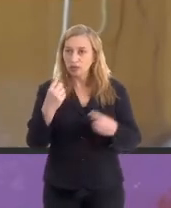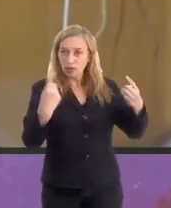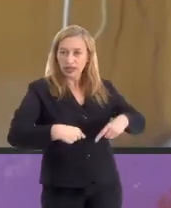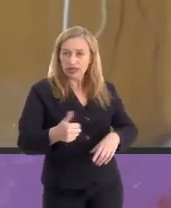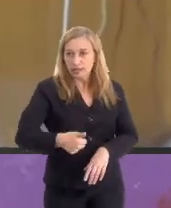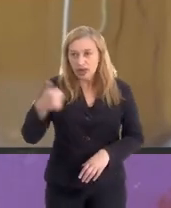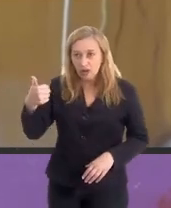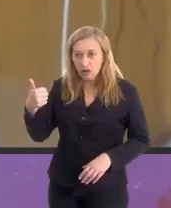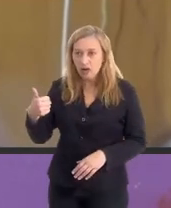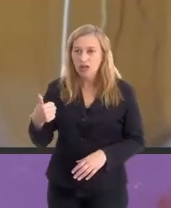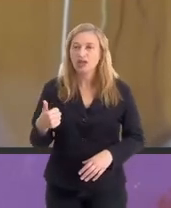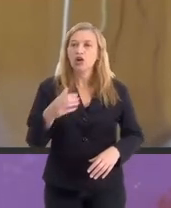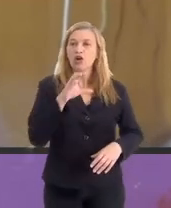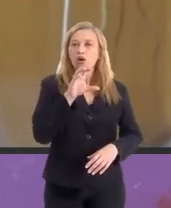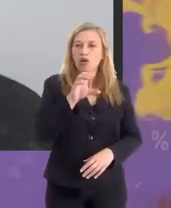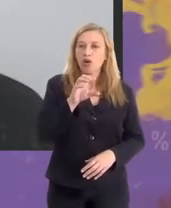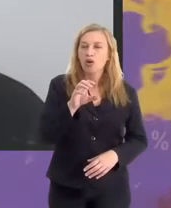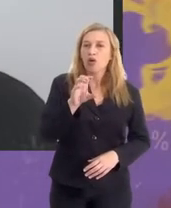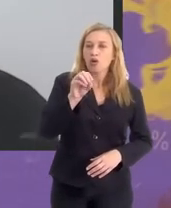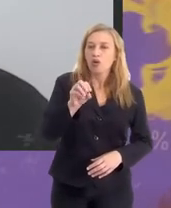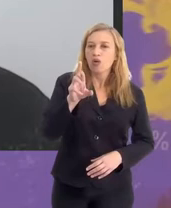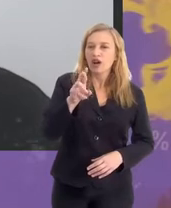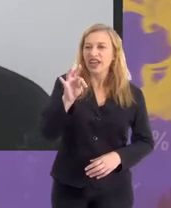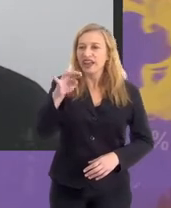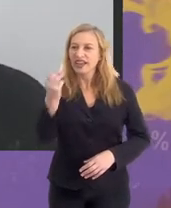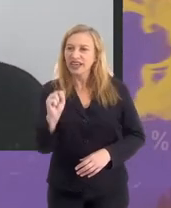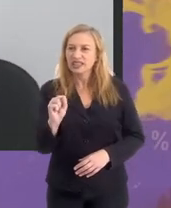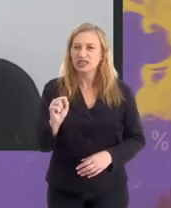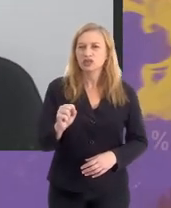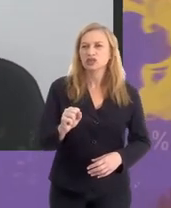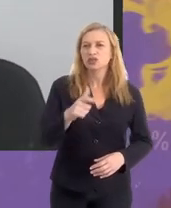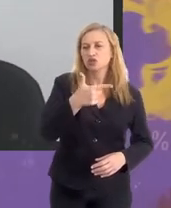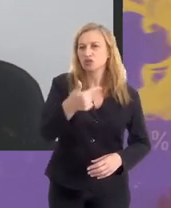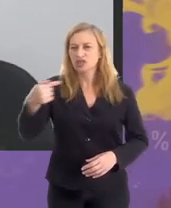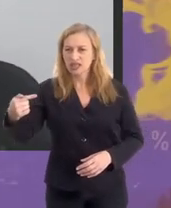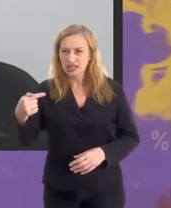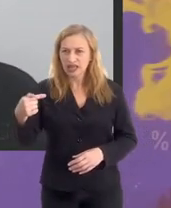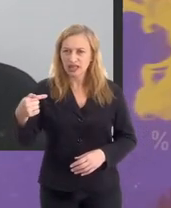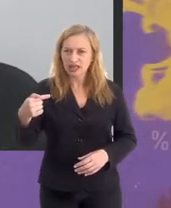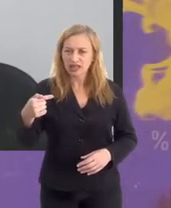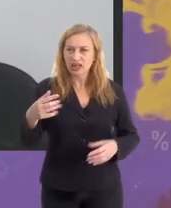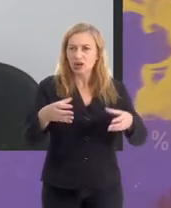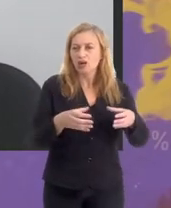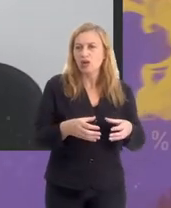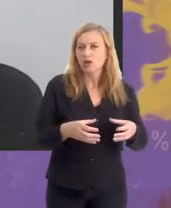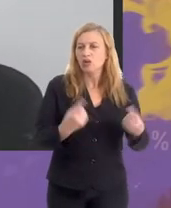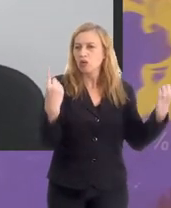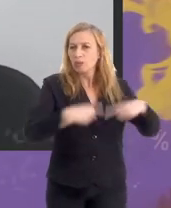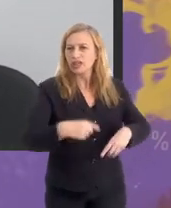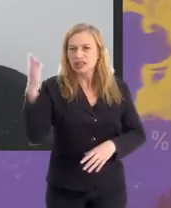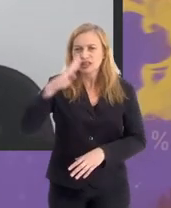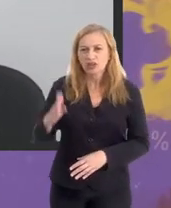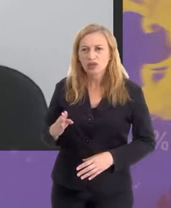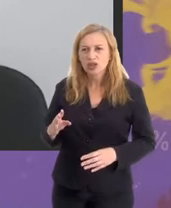gordura e depois administra que é um exemplo clássico disso o Corinthians de 2017 com carille o Corinthians foi campeão brasileiro